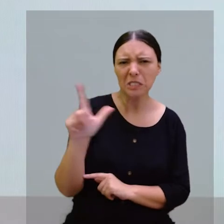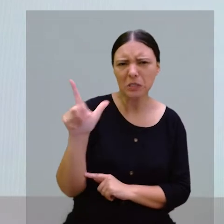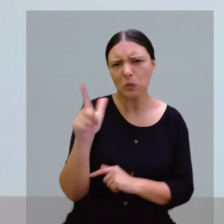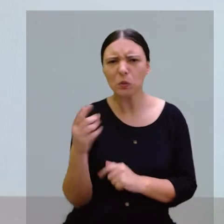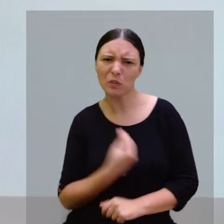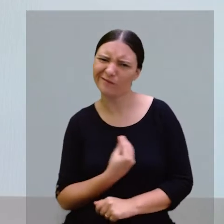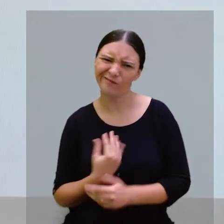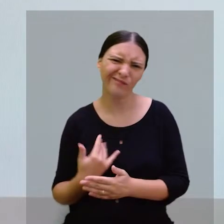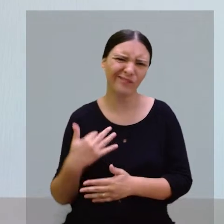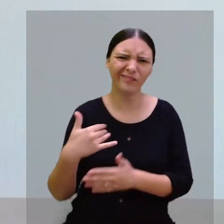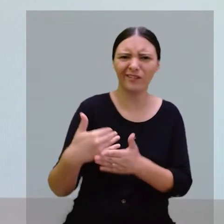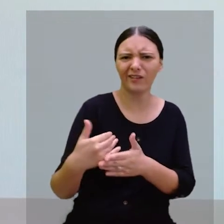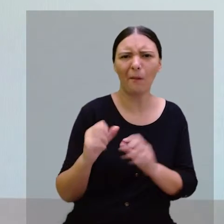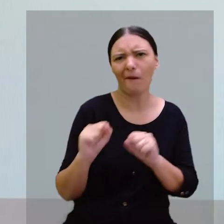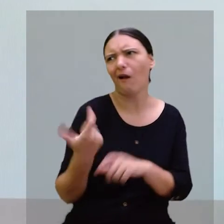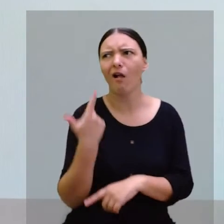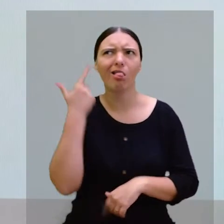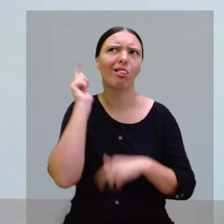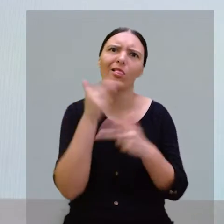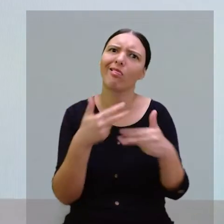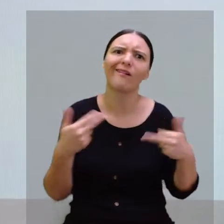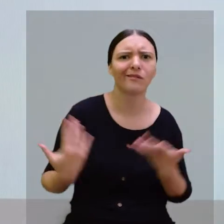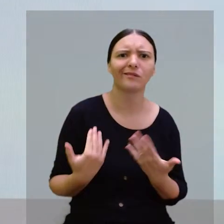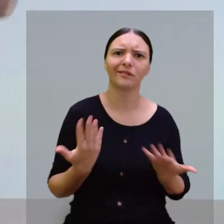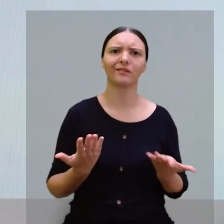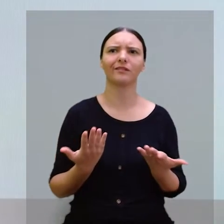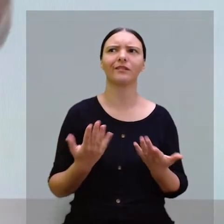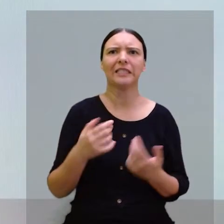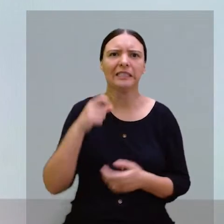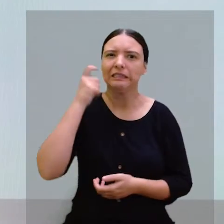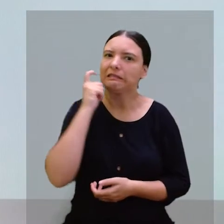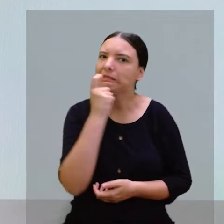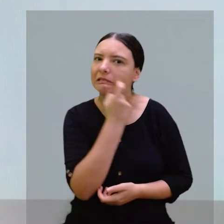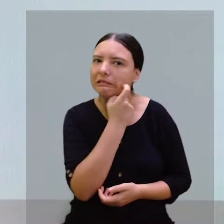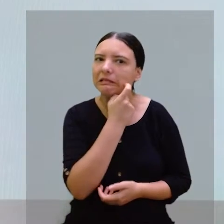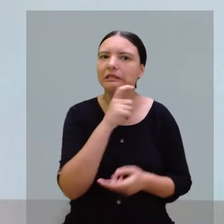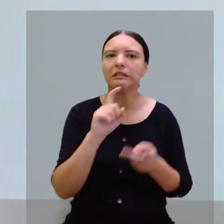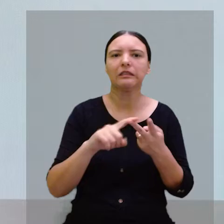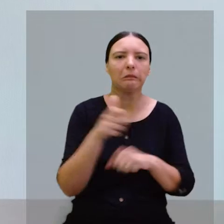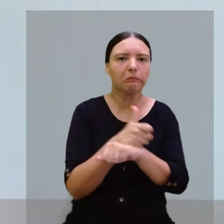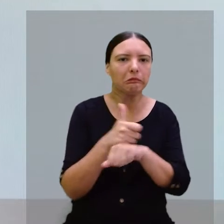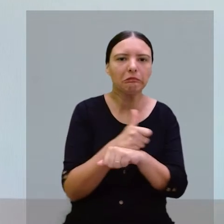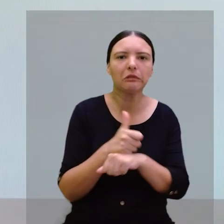vida? Você podia fazer outras coisas, sei lá, ser dentista, ser